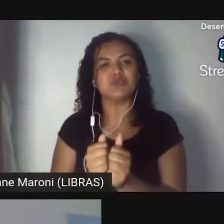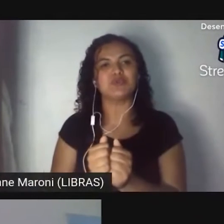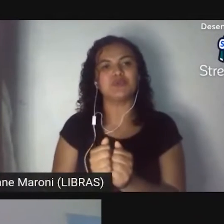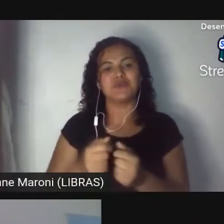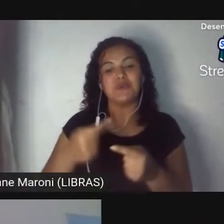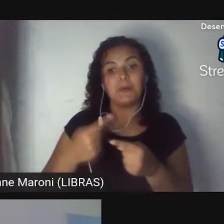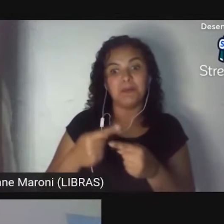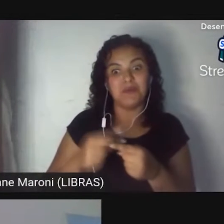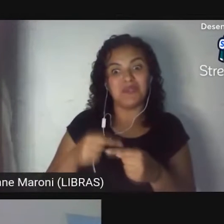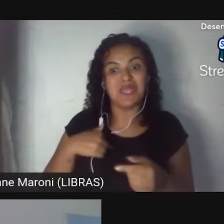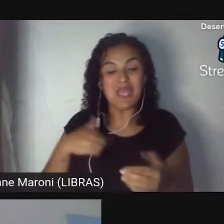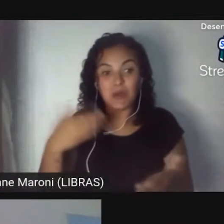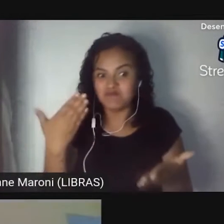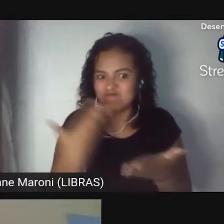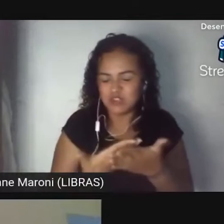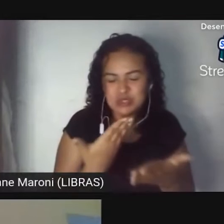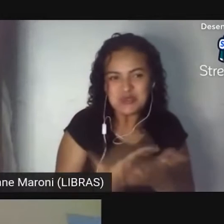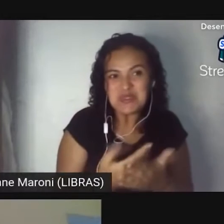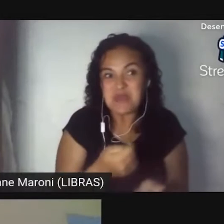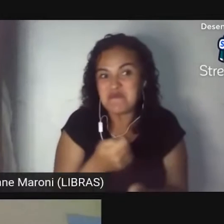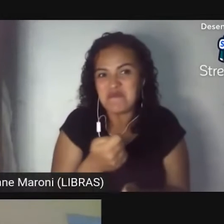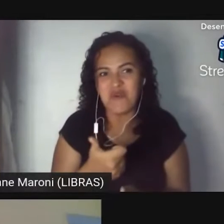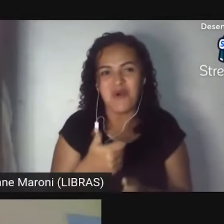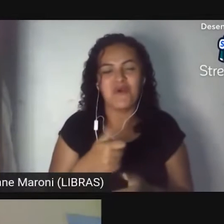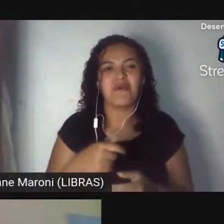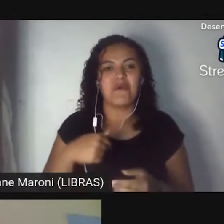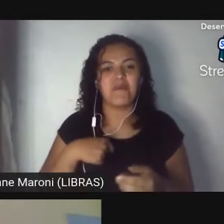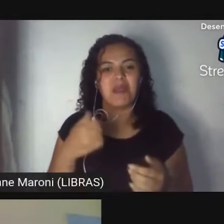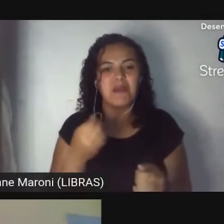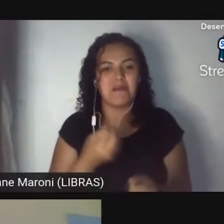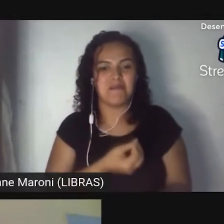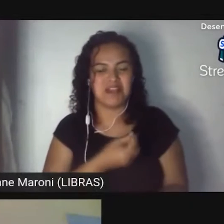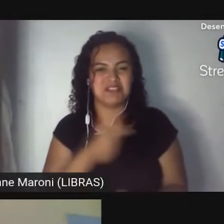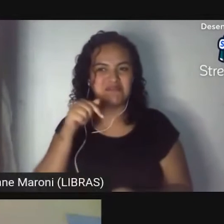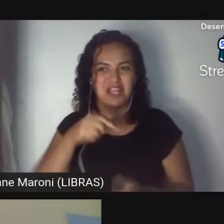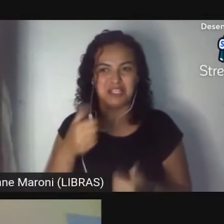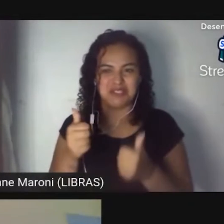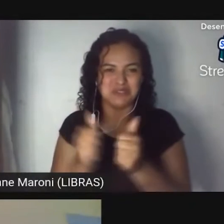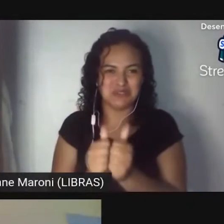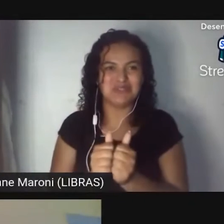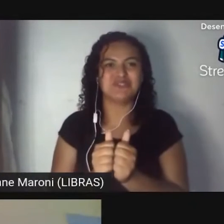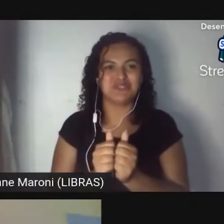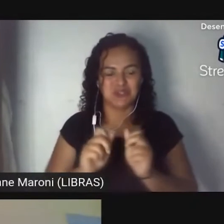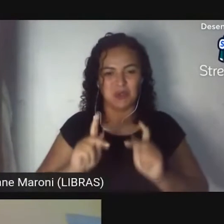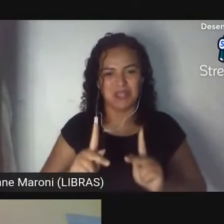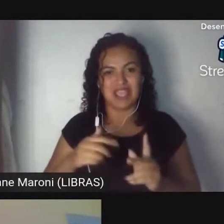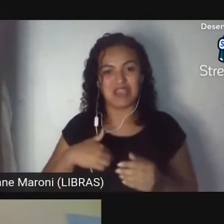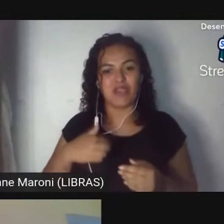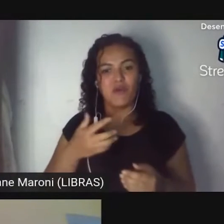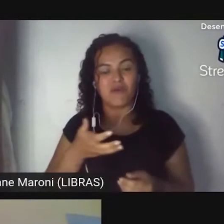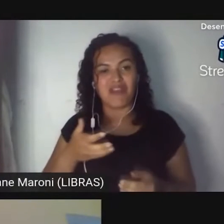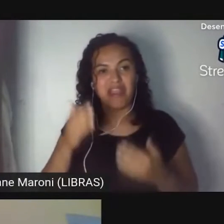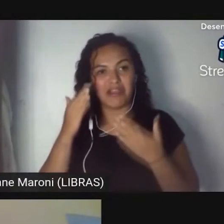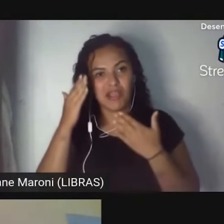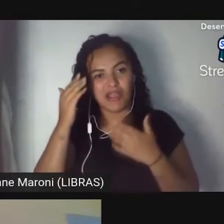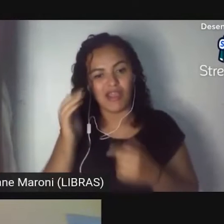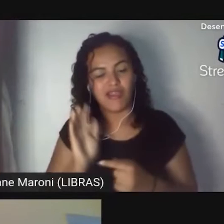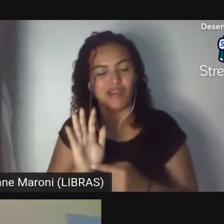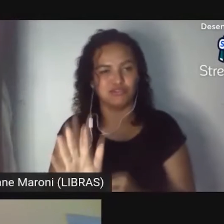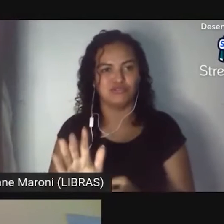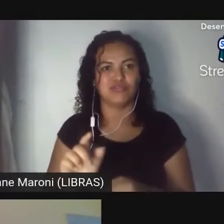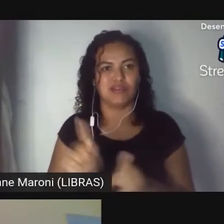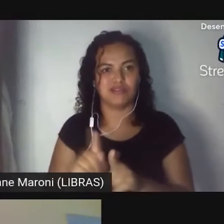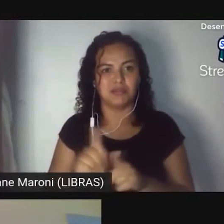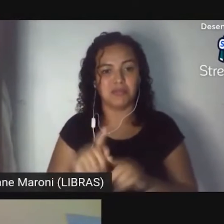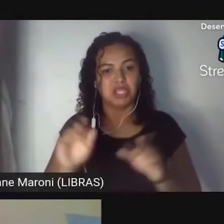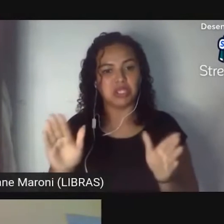estudei um pouco para estar aqui, me preparei um pouquinho, não sei se foi bastante, mas estou aqui disposto a